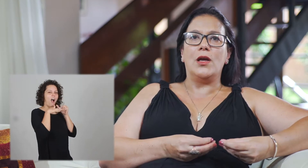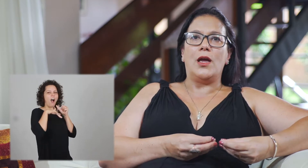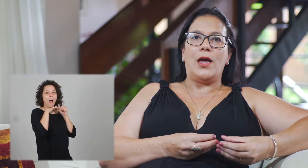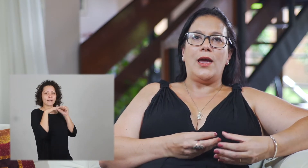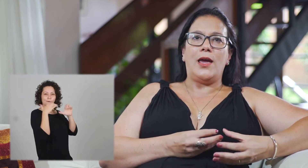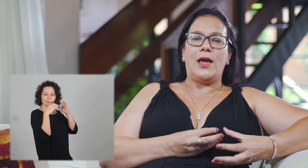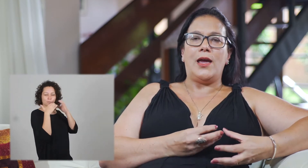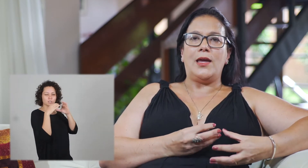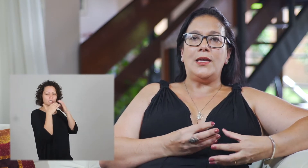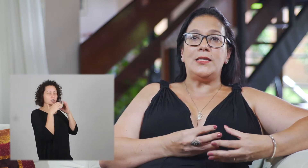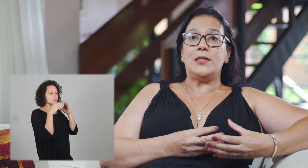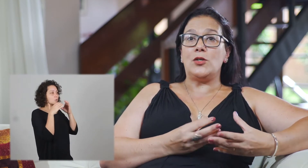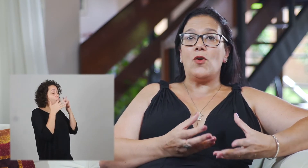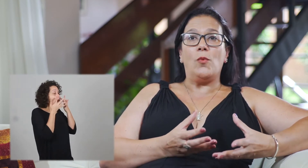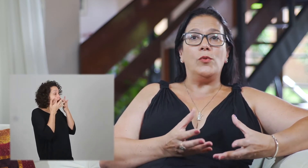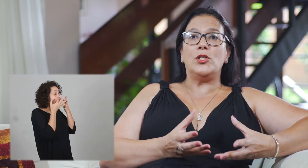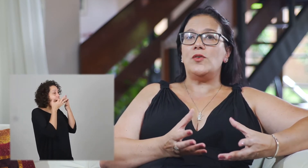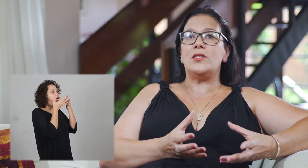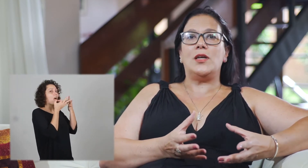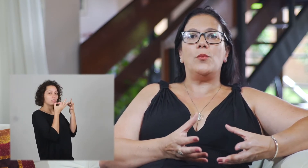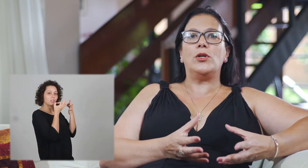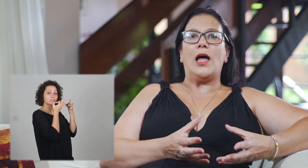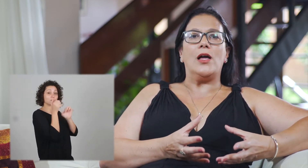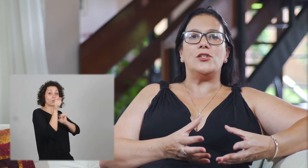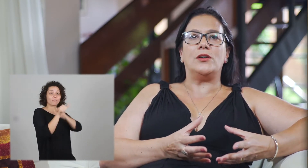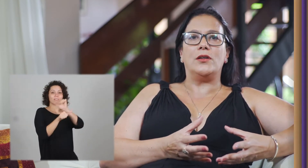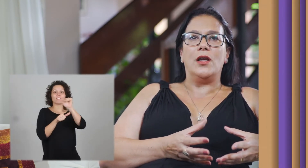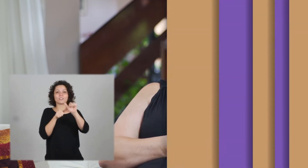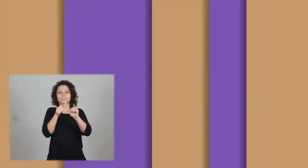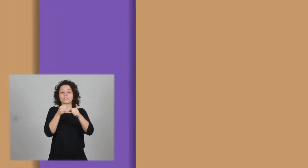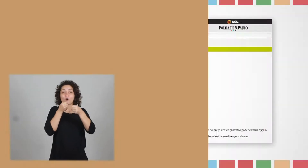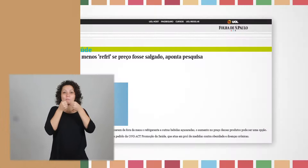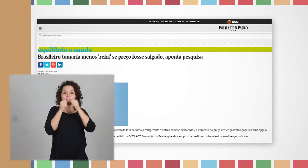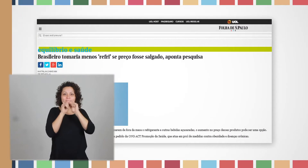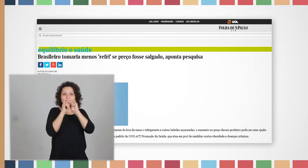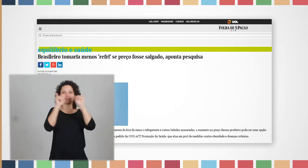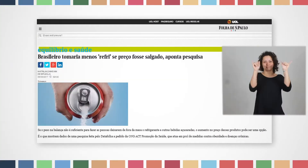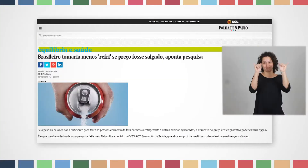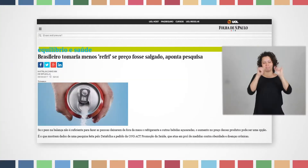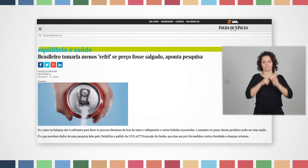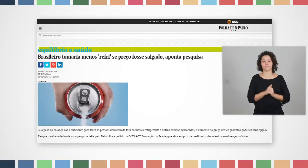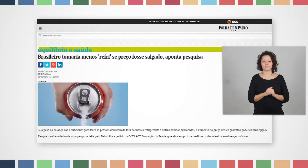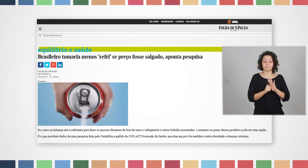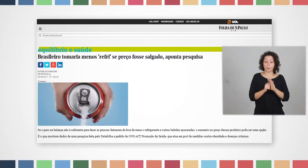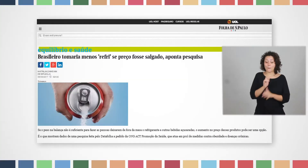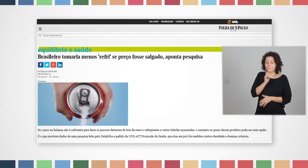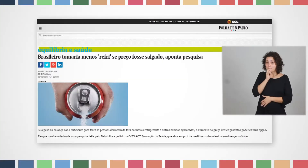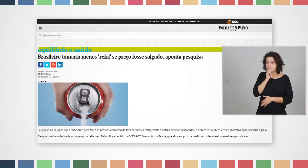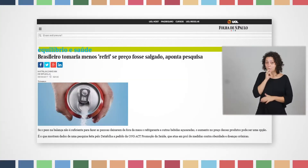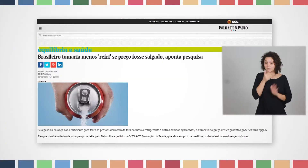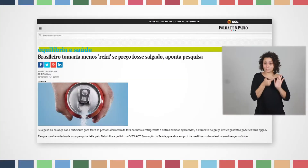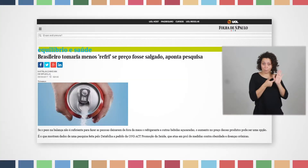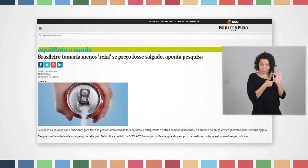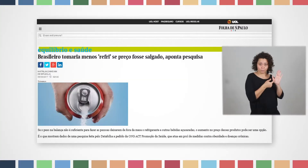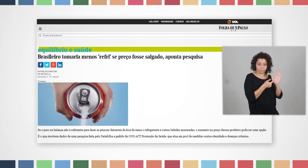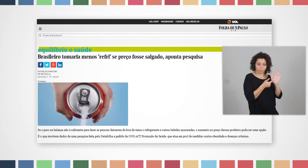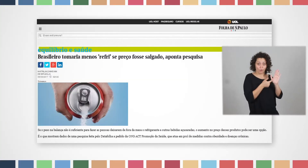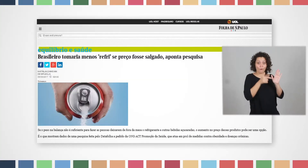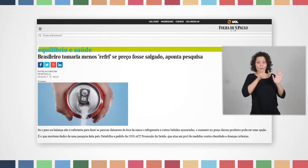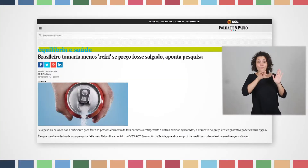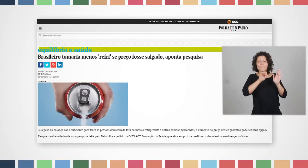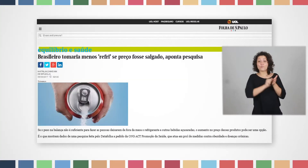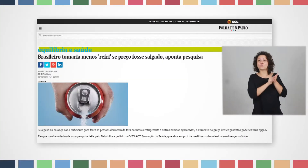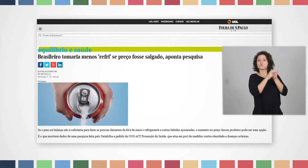comunicação e se transformam muitas vezes em reportagem. Então, nesse caso, nesse exemplo que eu estou trazendo para vocês, é uma matéria da Folha de